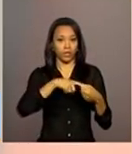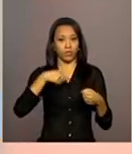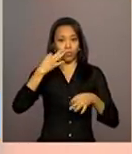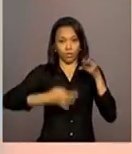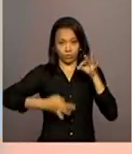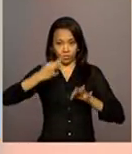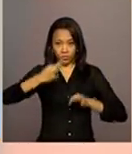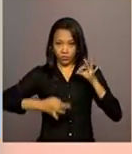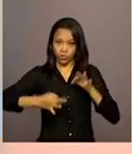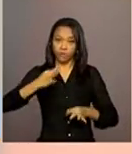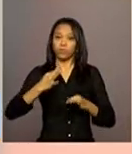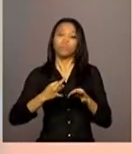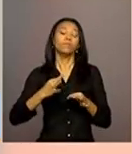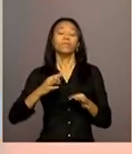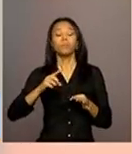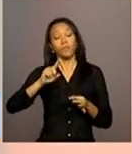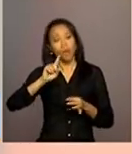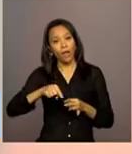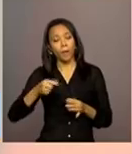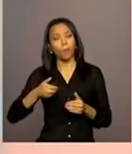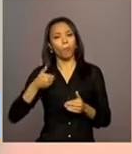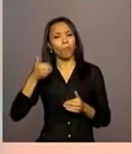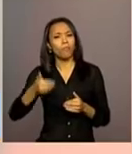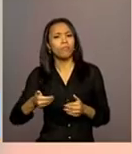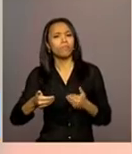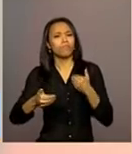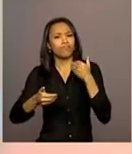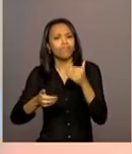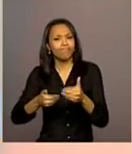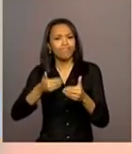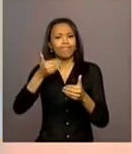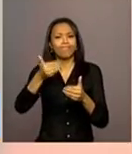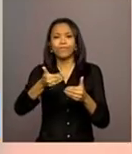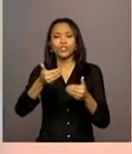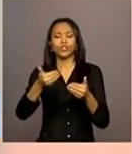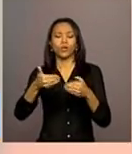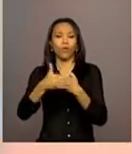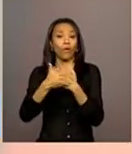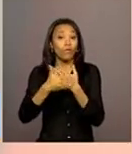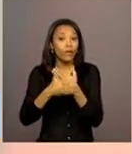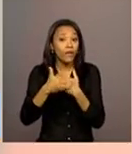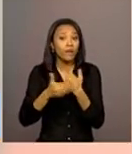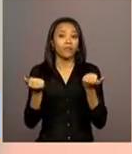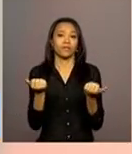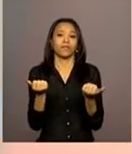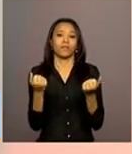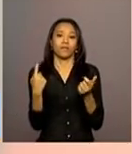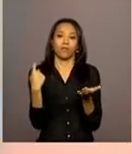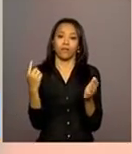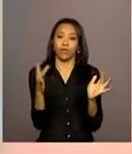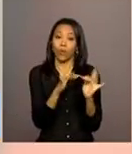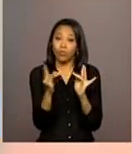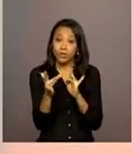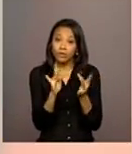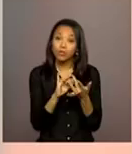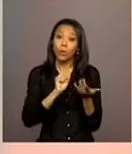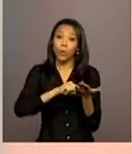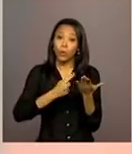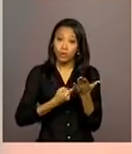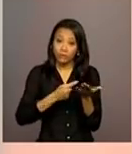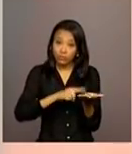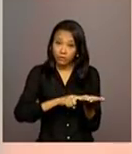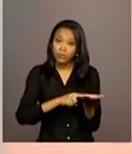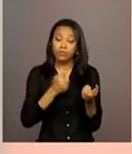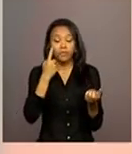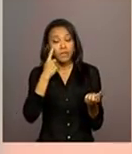sido um processo de grande conversas e de grandes articulações existe já